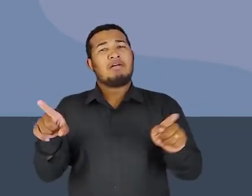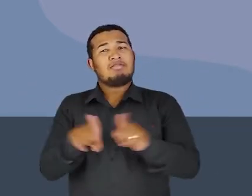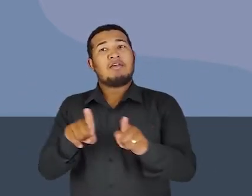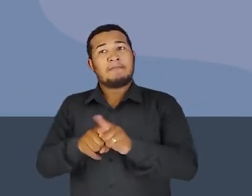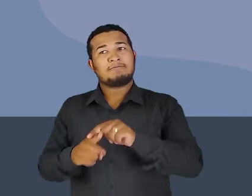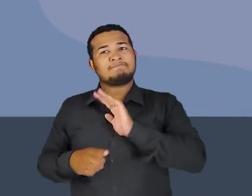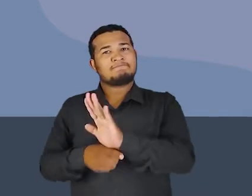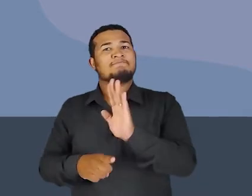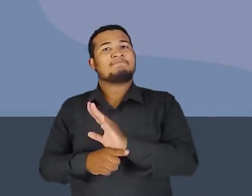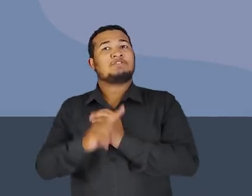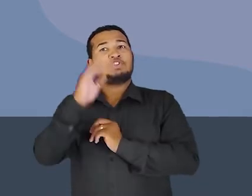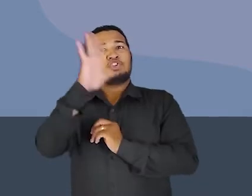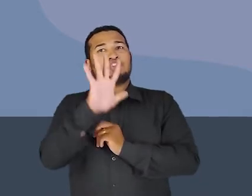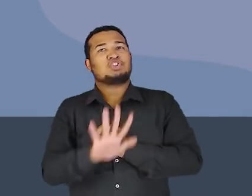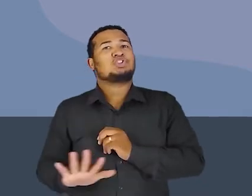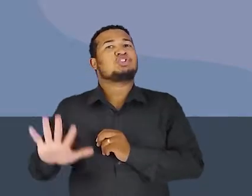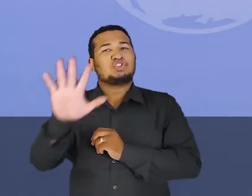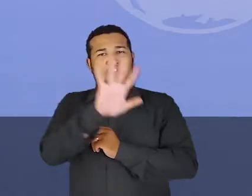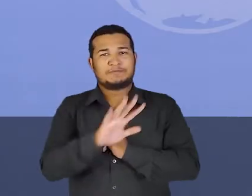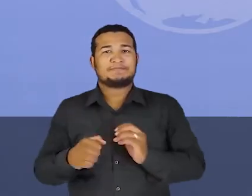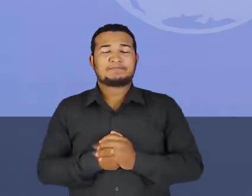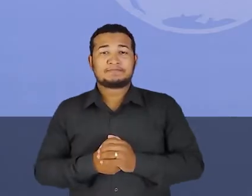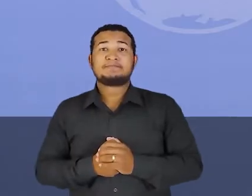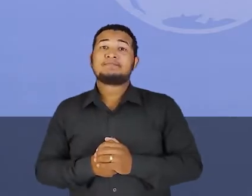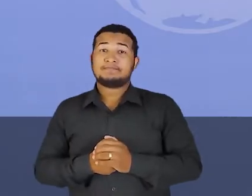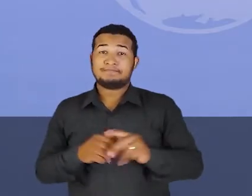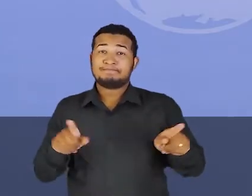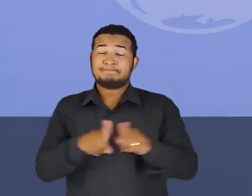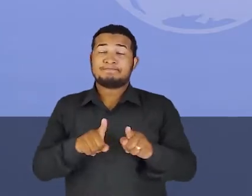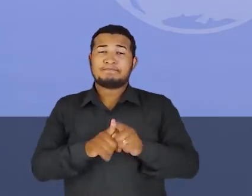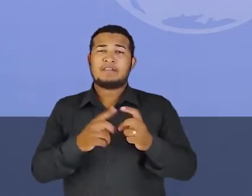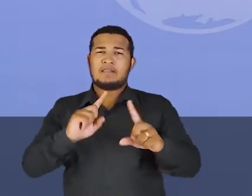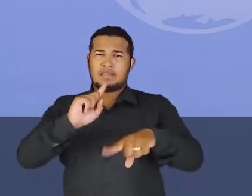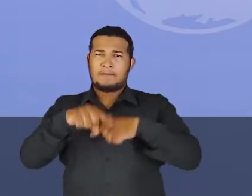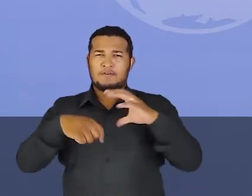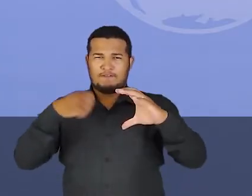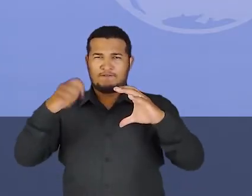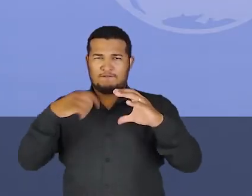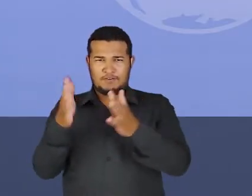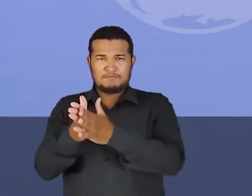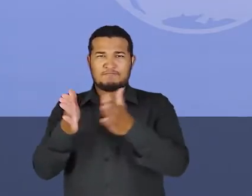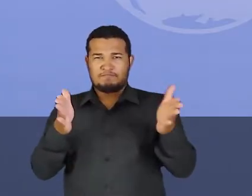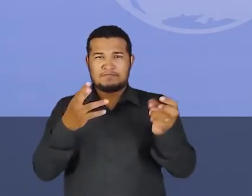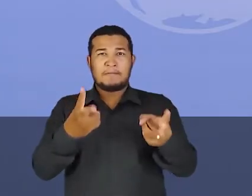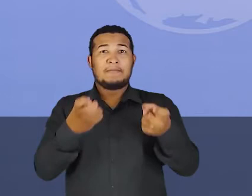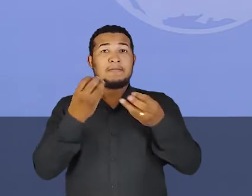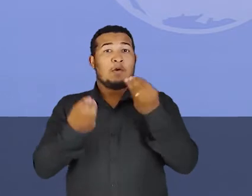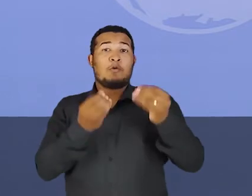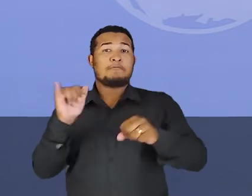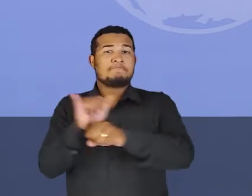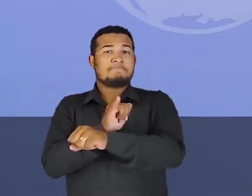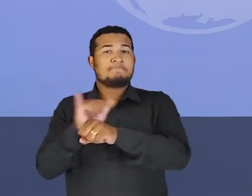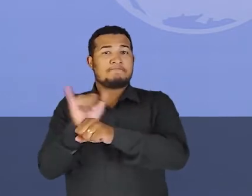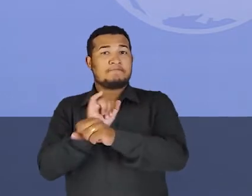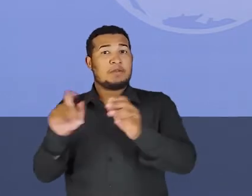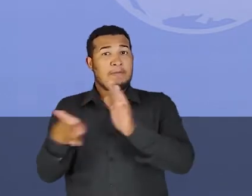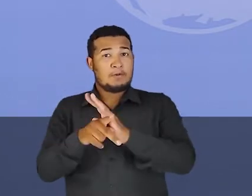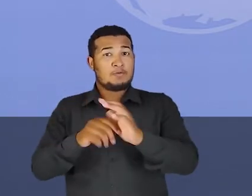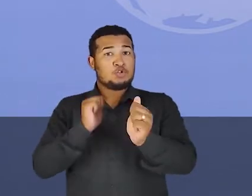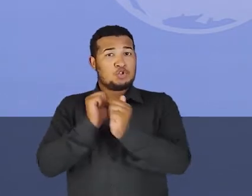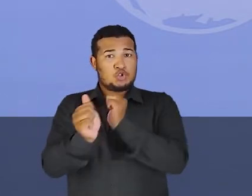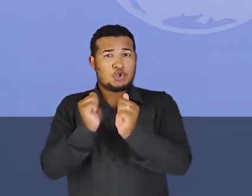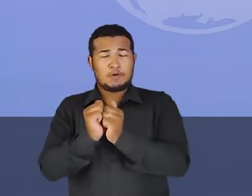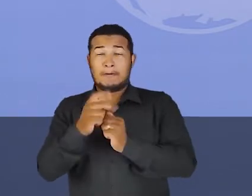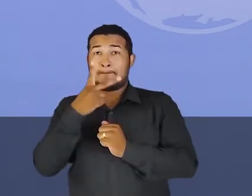forma geral com a sua resistência. Você vai poder observar, depois vai passar um vídeo aí onde você vai ver um pouco da dinâmica desse jogo, que ele é um jogo